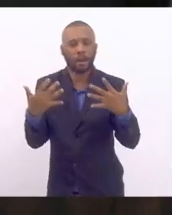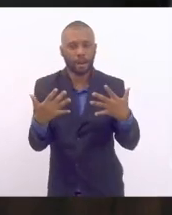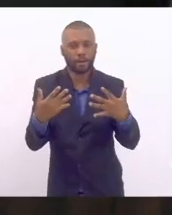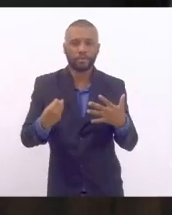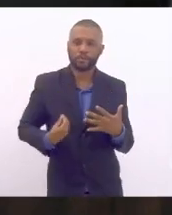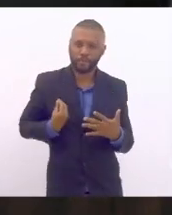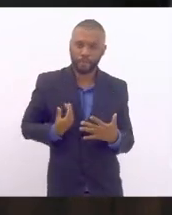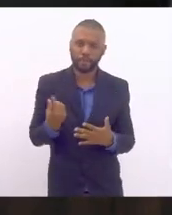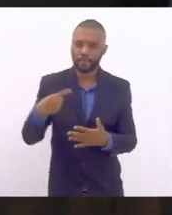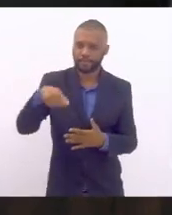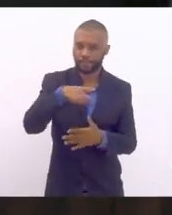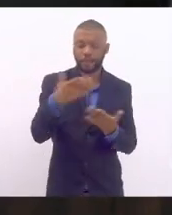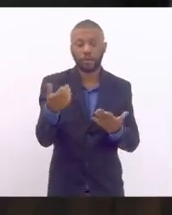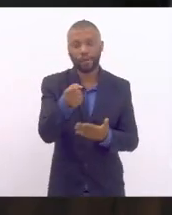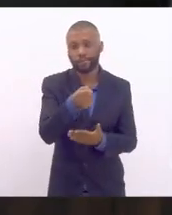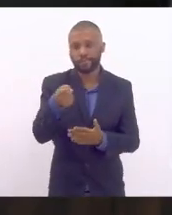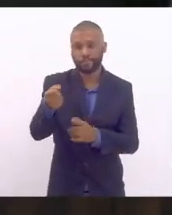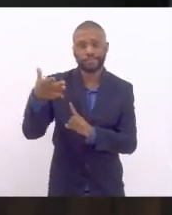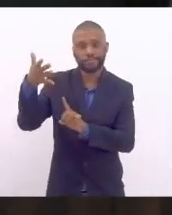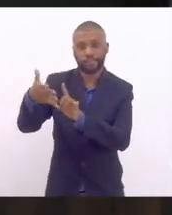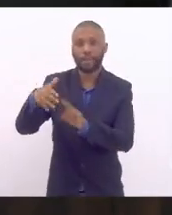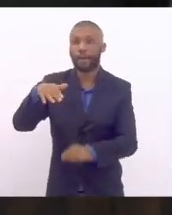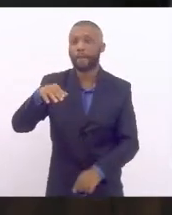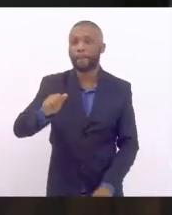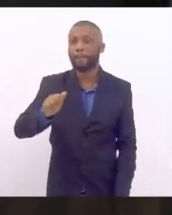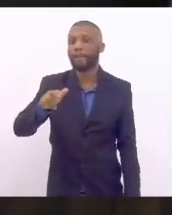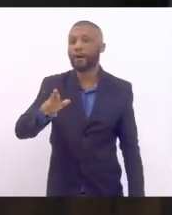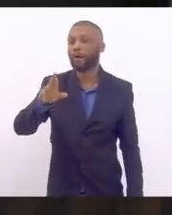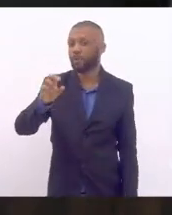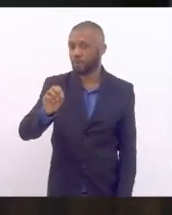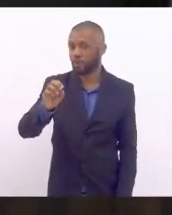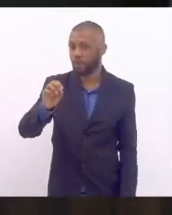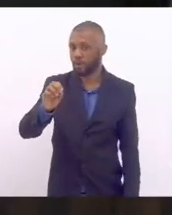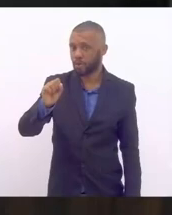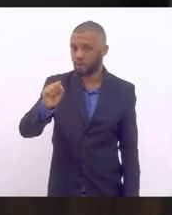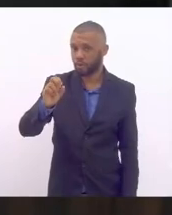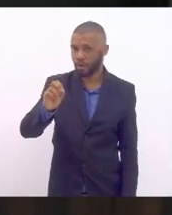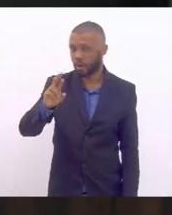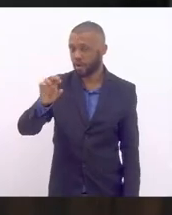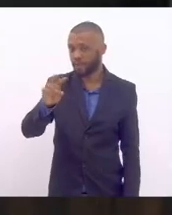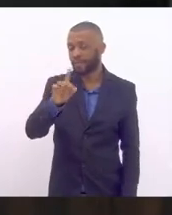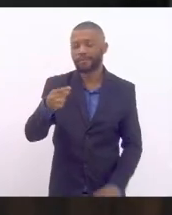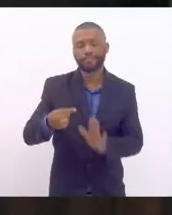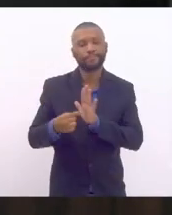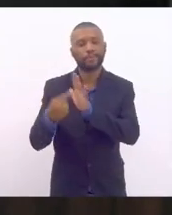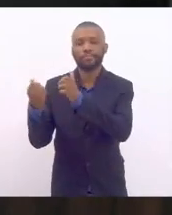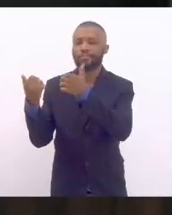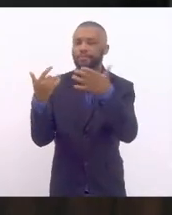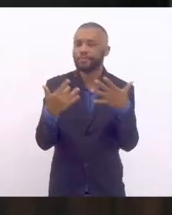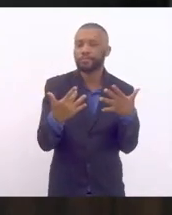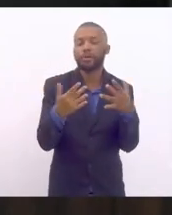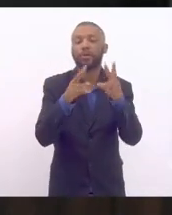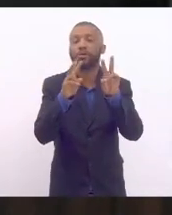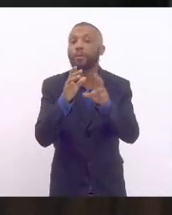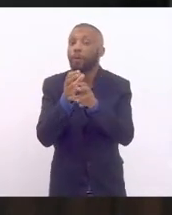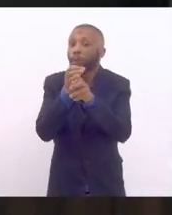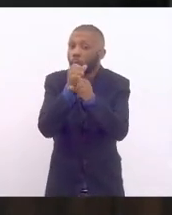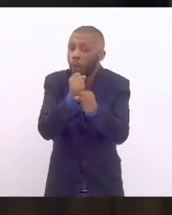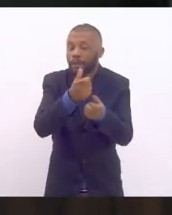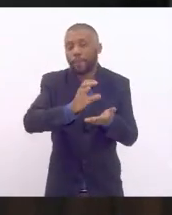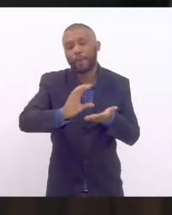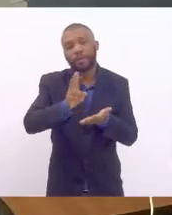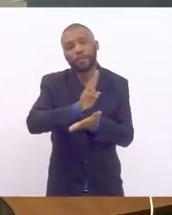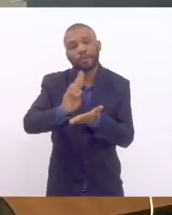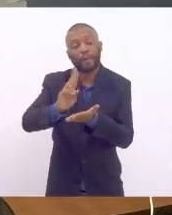um passo a palavra agora Mauro Osório que vai fazer uma exposição sobre o orçamento das Universidades especial da